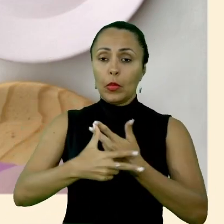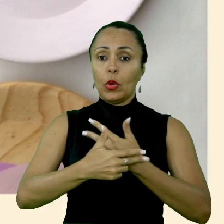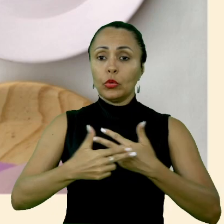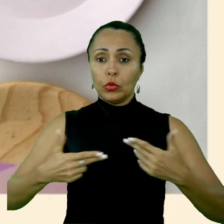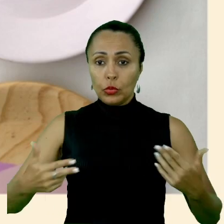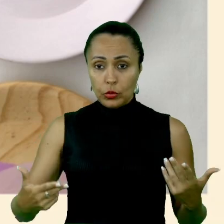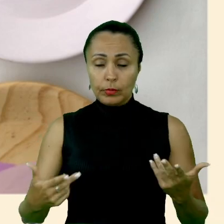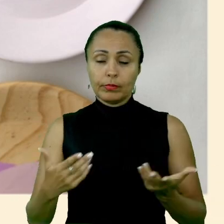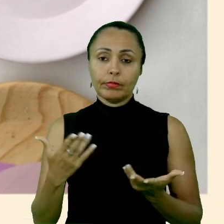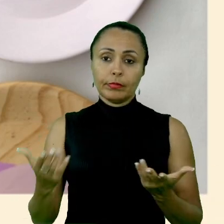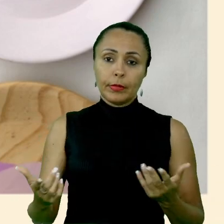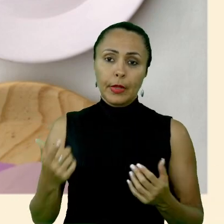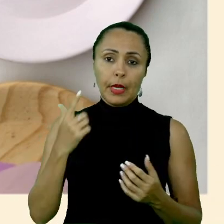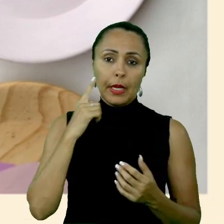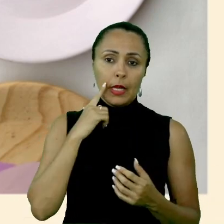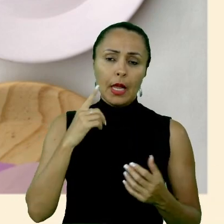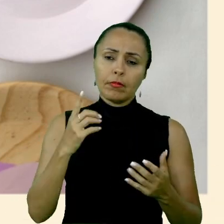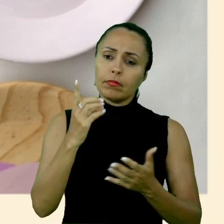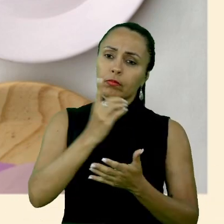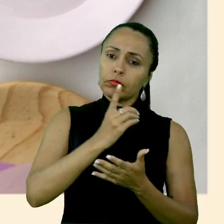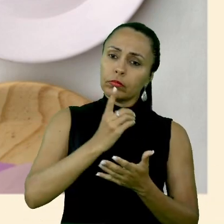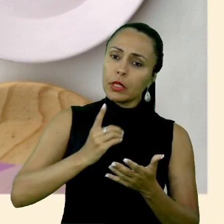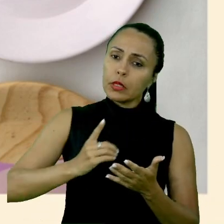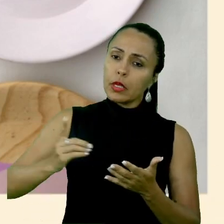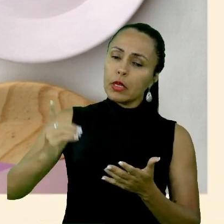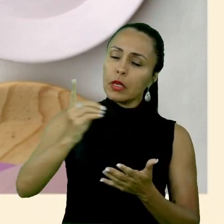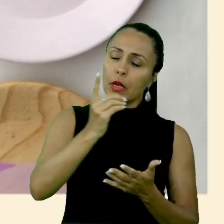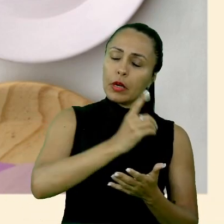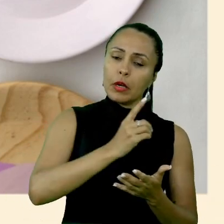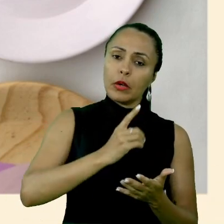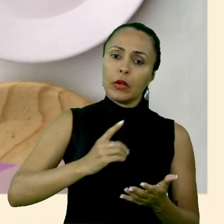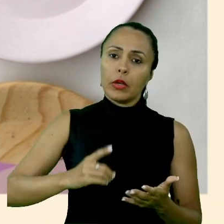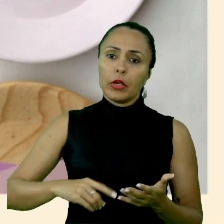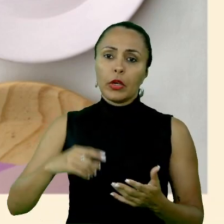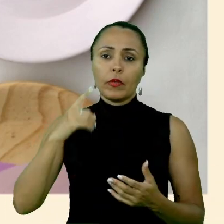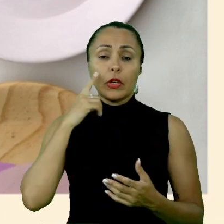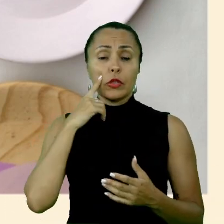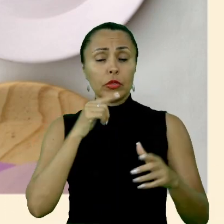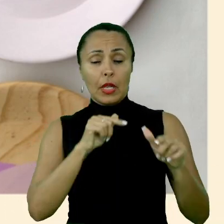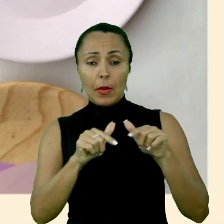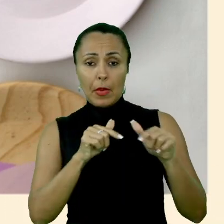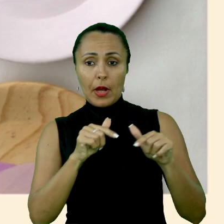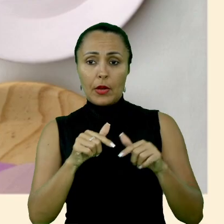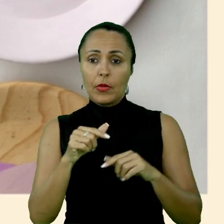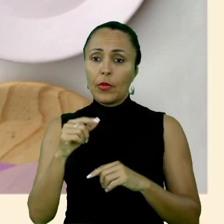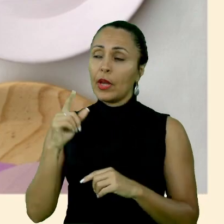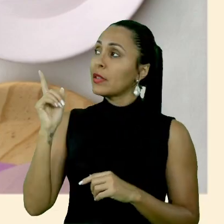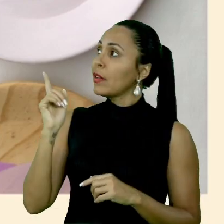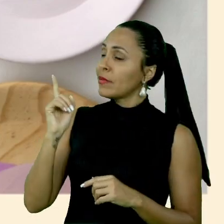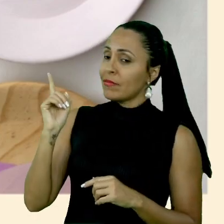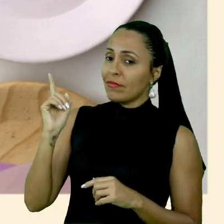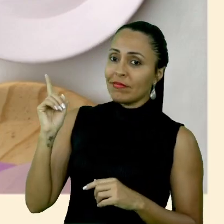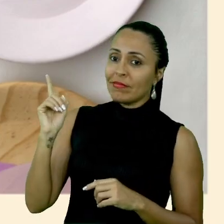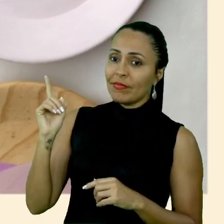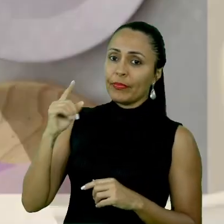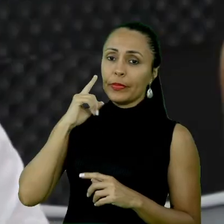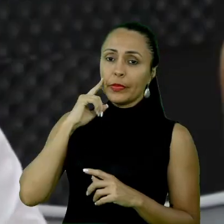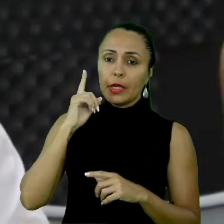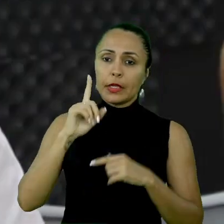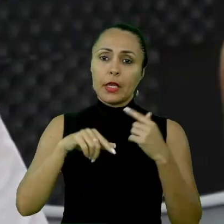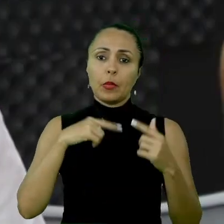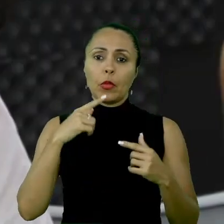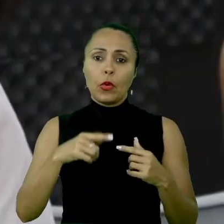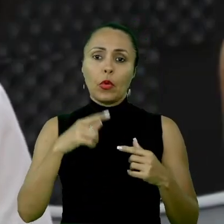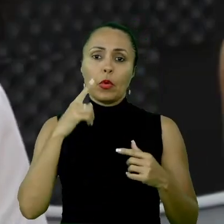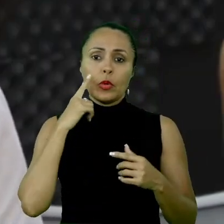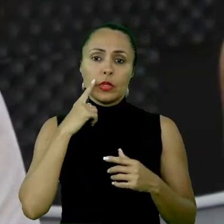mineira. Ela desenha, faz essas aquarelas, esses trabalhos, e depois ela cria produtos, ela tem